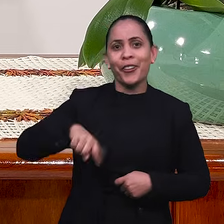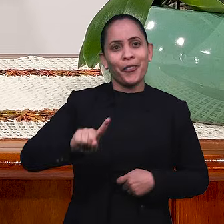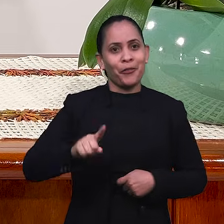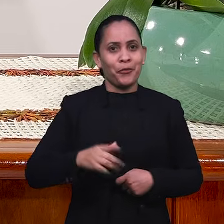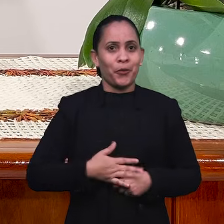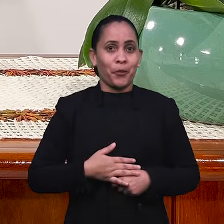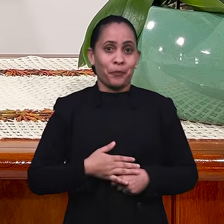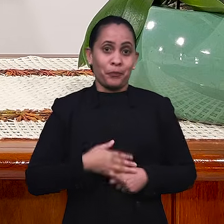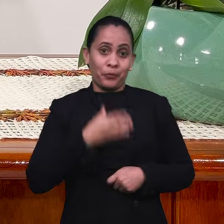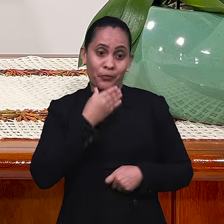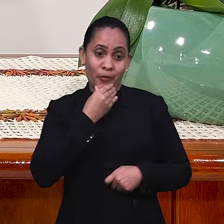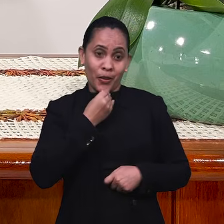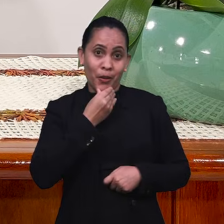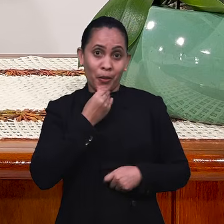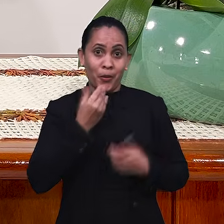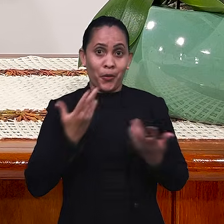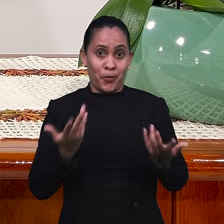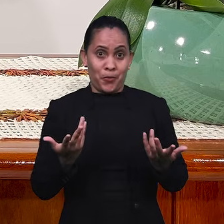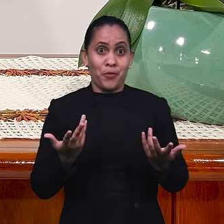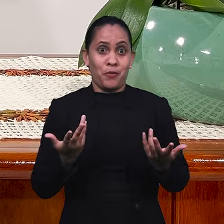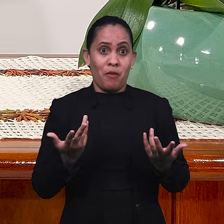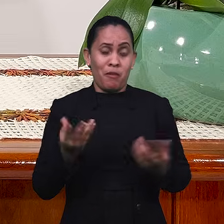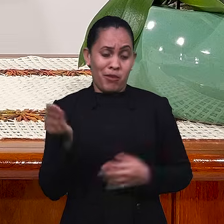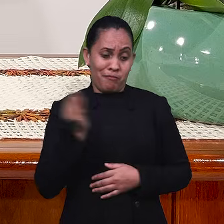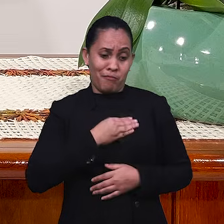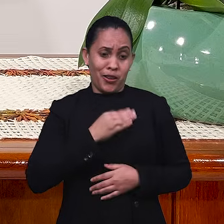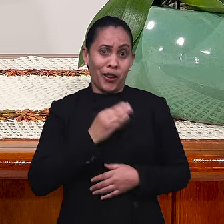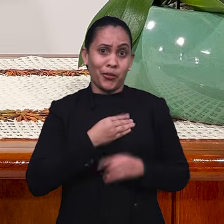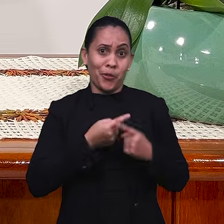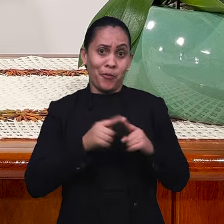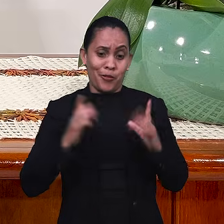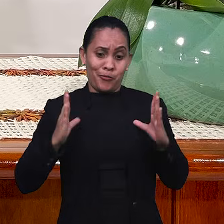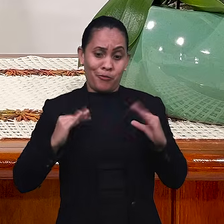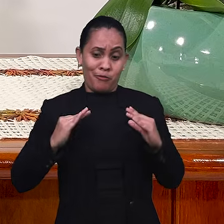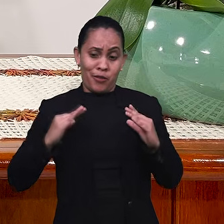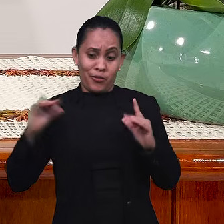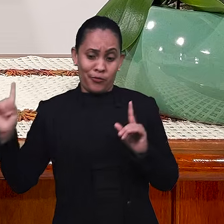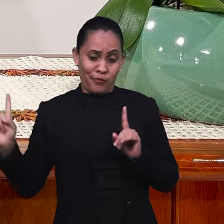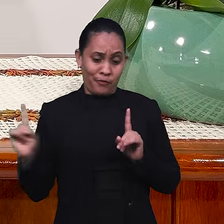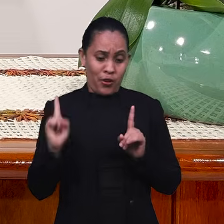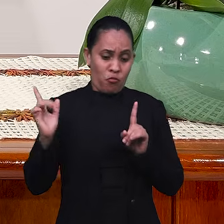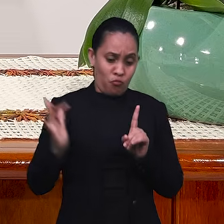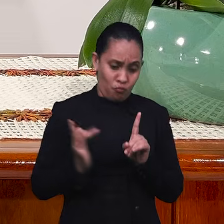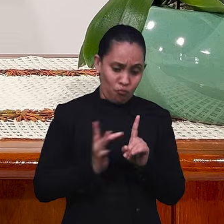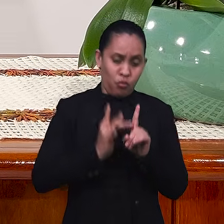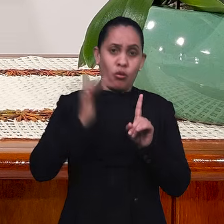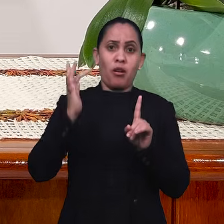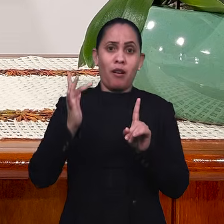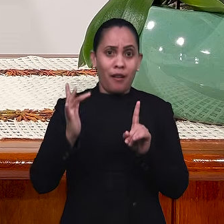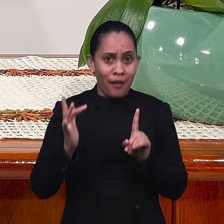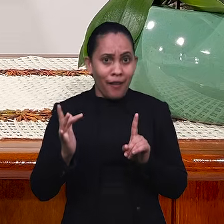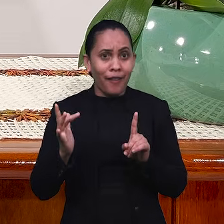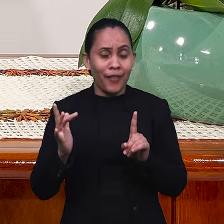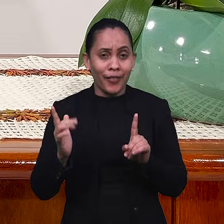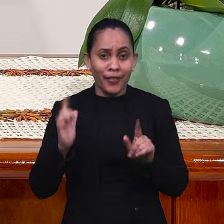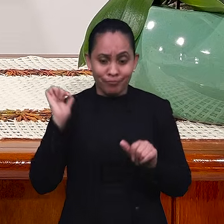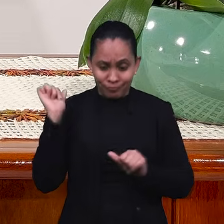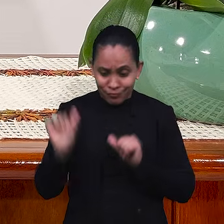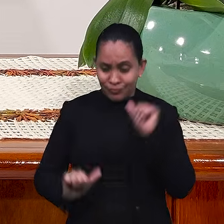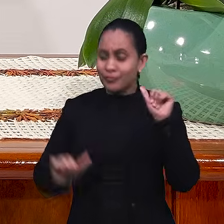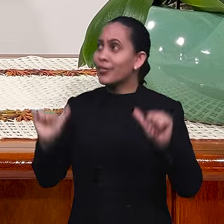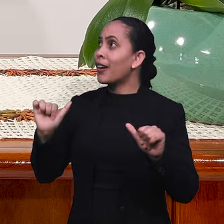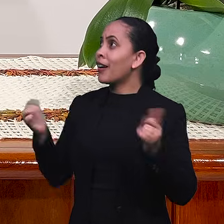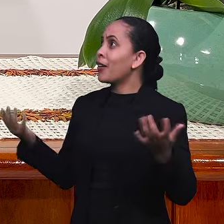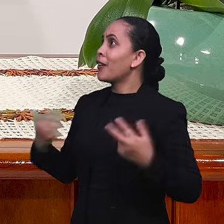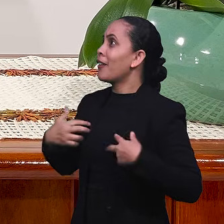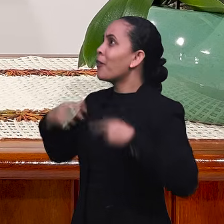puro, mas o anjo tocou nos seus lábios e o purificou, e agora ele estava diante de uma realidade que ele não podia fugir. Ele viu